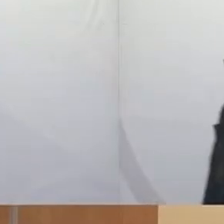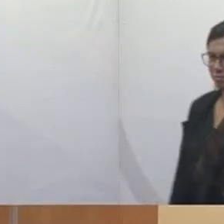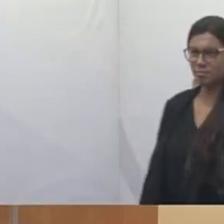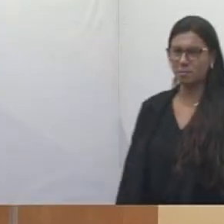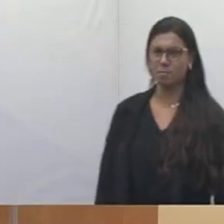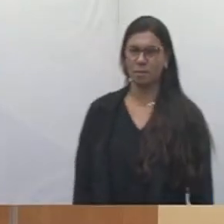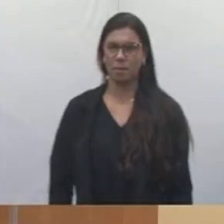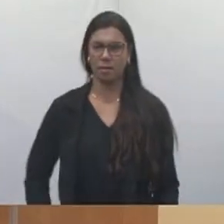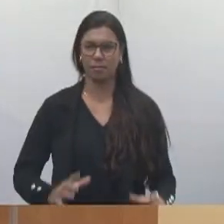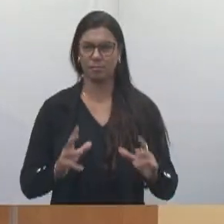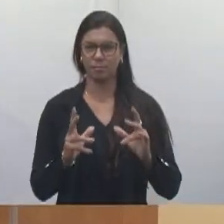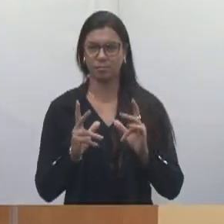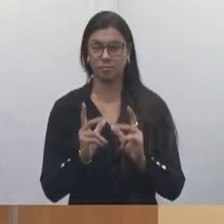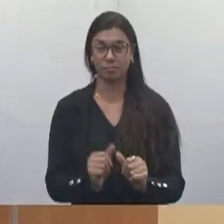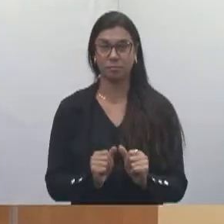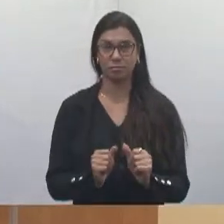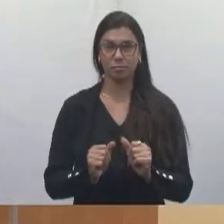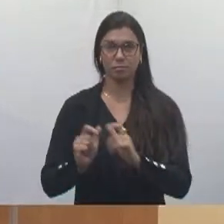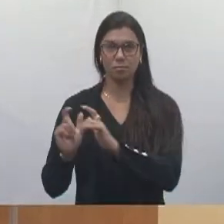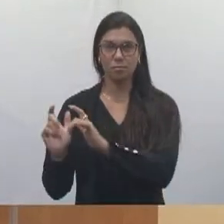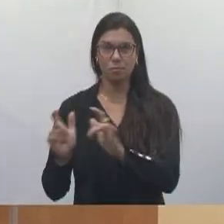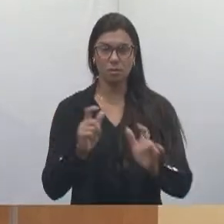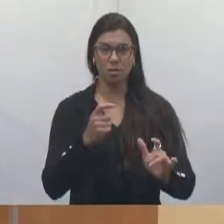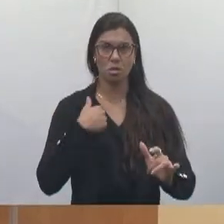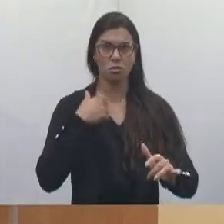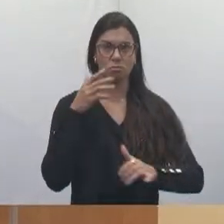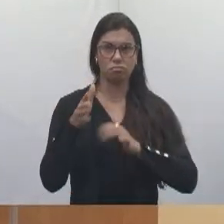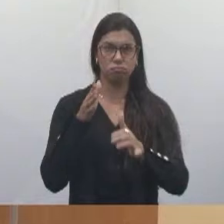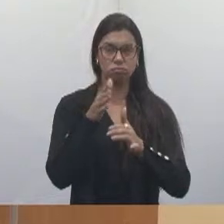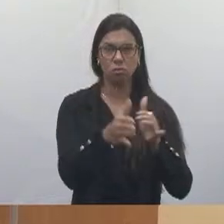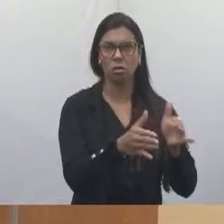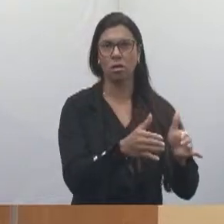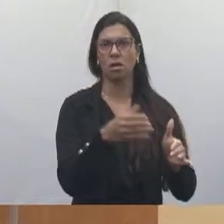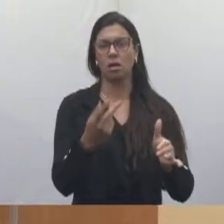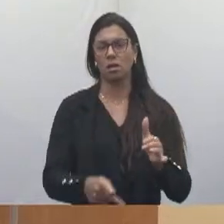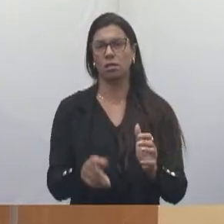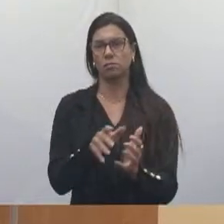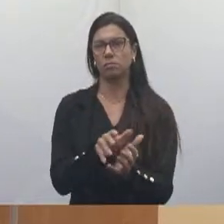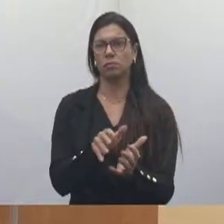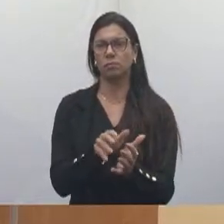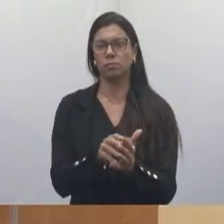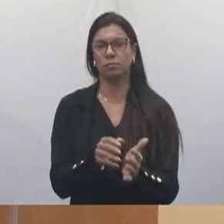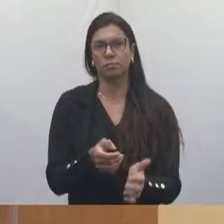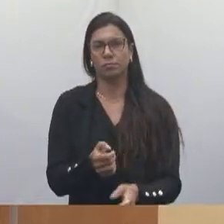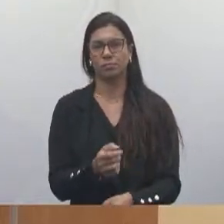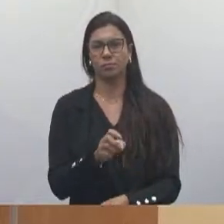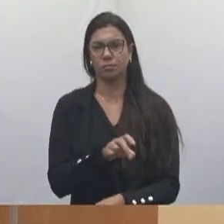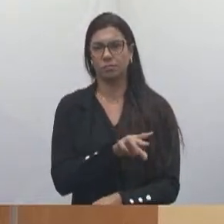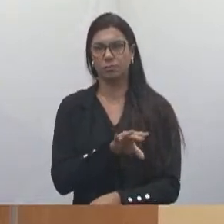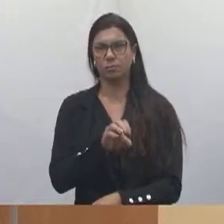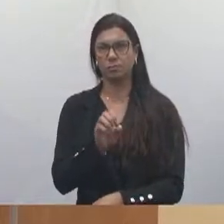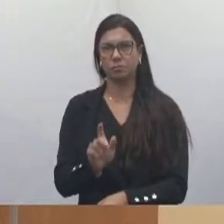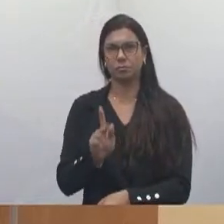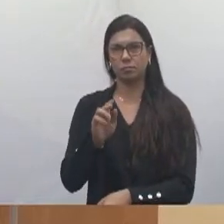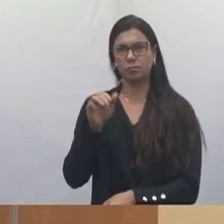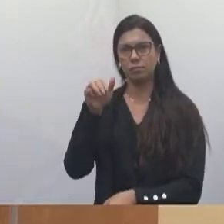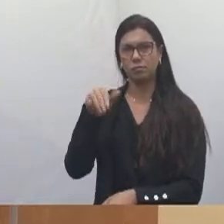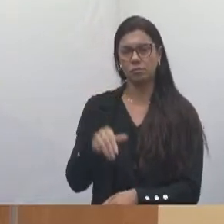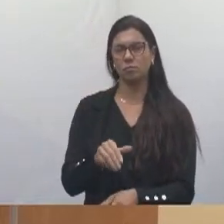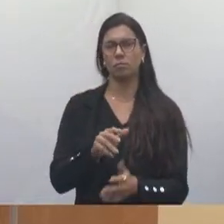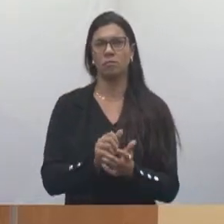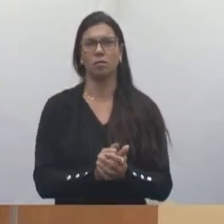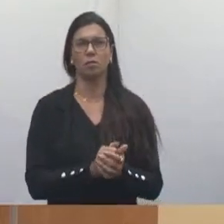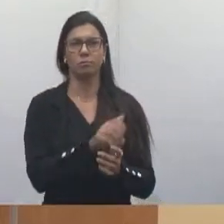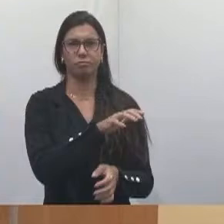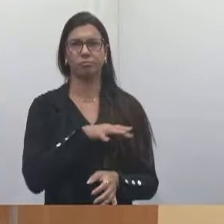o centro da cidade, por todos os bairros aqui da nossa cidade. São quase 500 quilômetros de estrada rural, a qual a